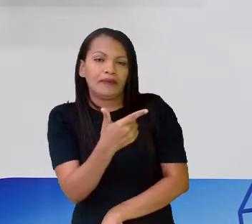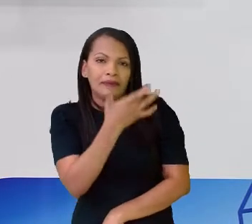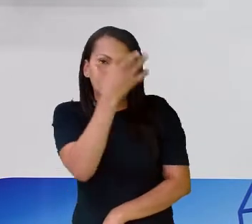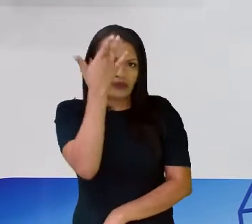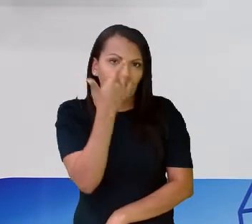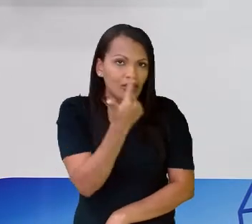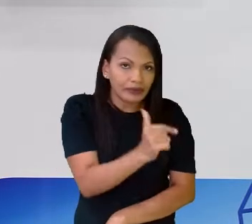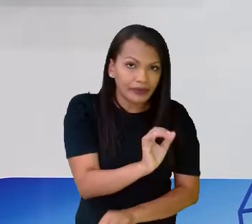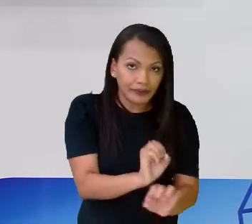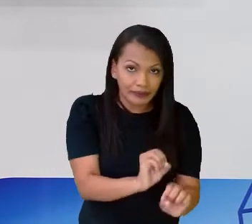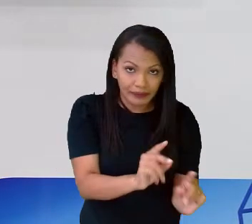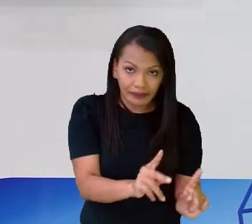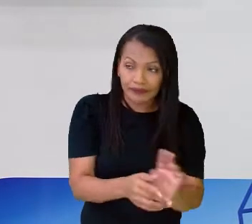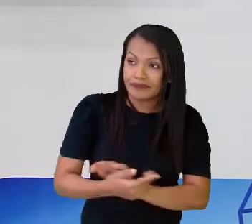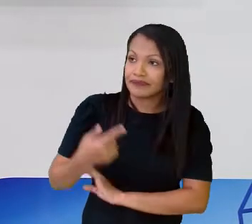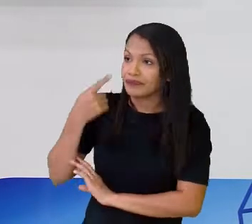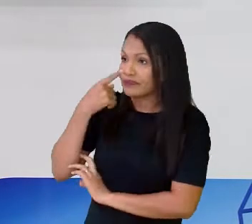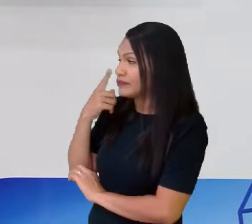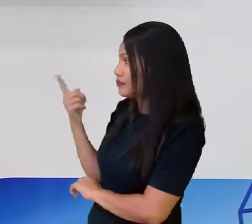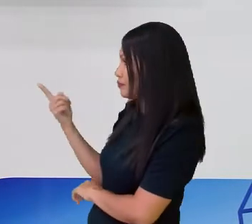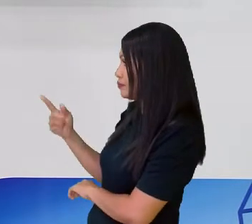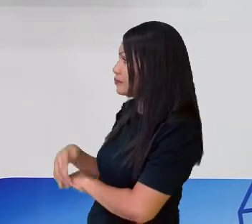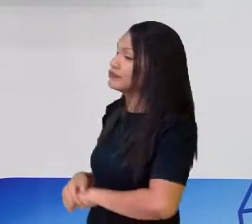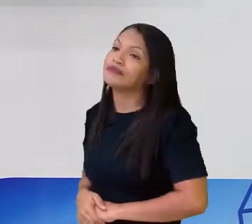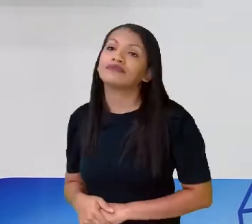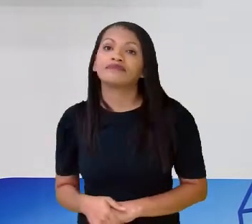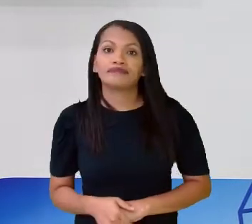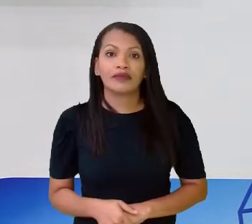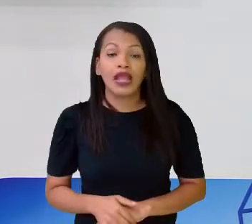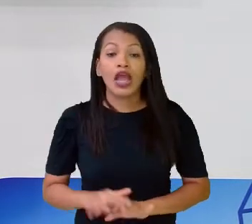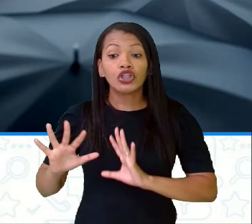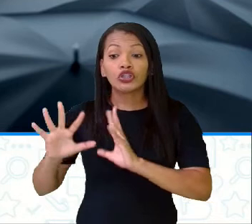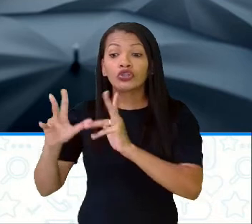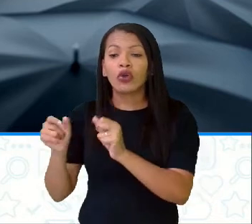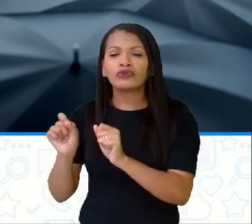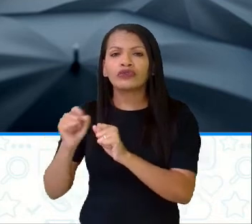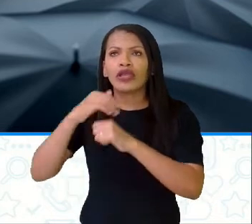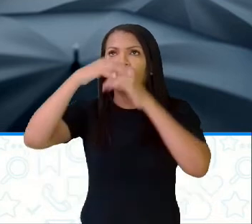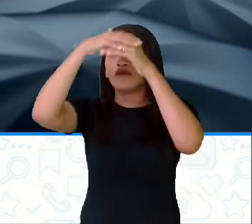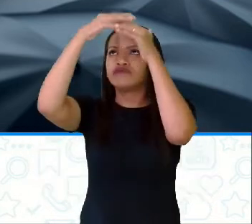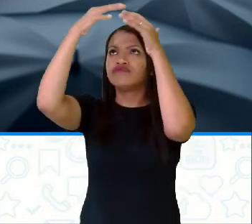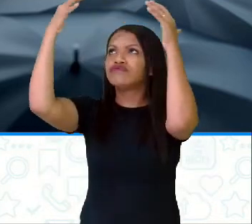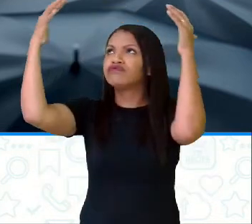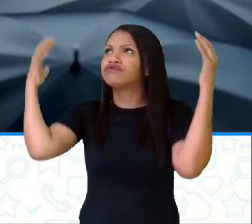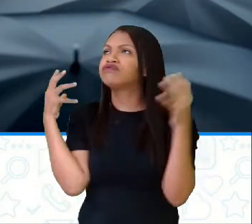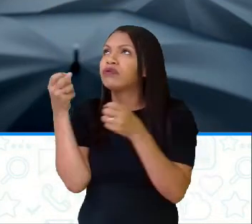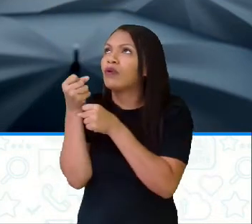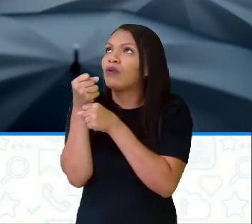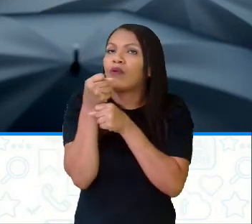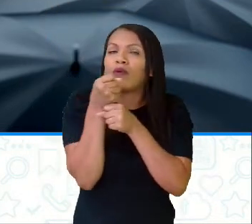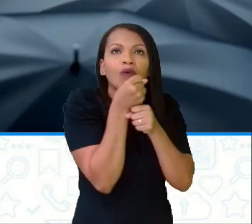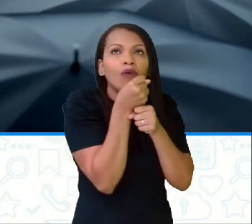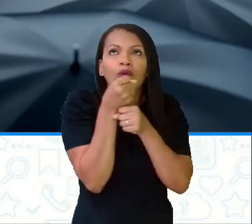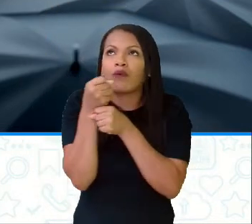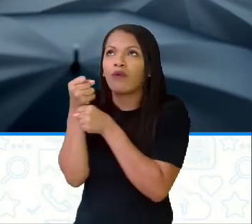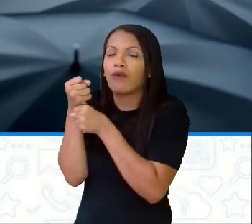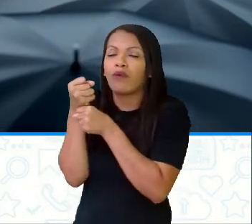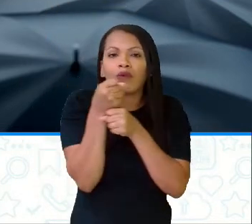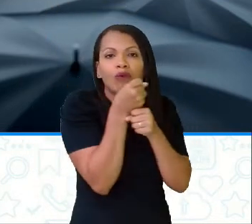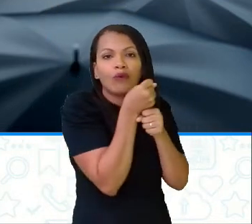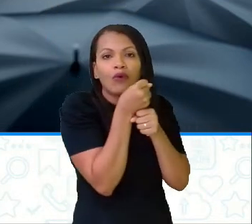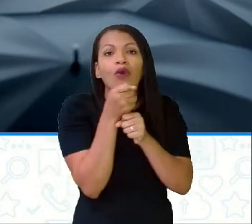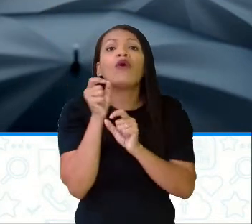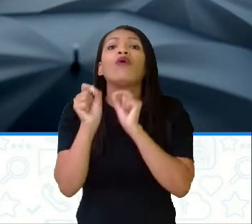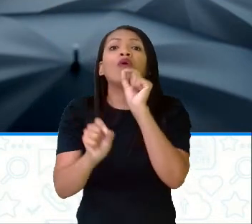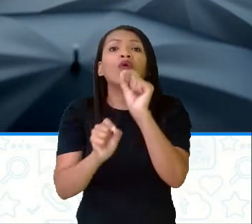e todos eles estão abertos, tá certo? E quais são as coisas diferentes que eu posso observar nesses guarda-chuvas?